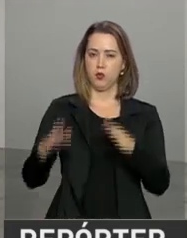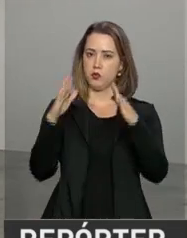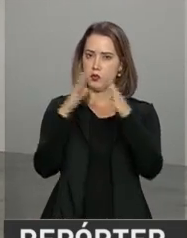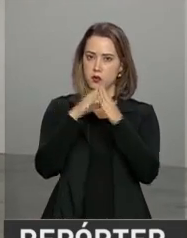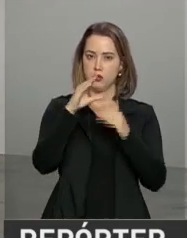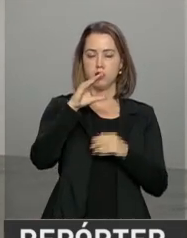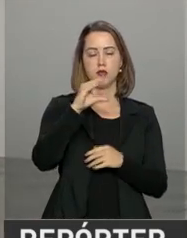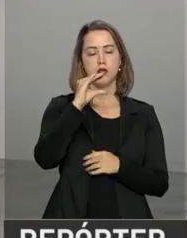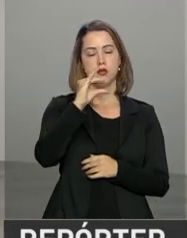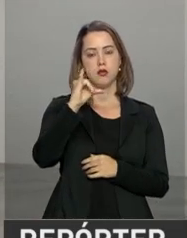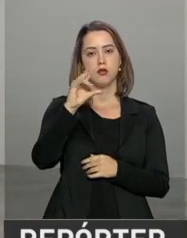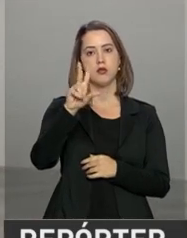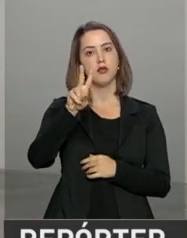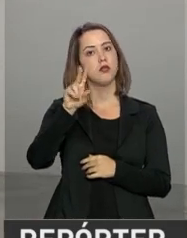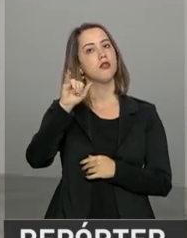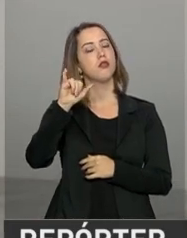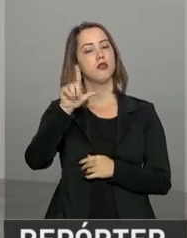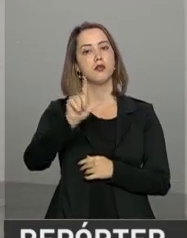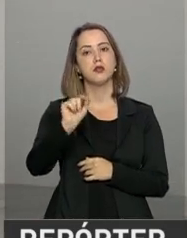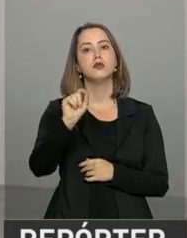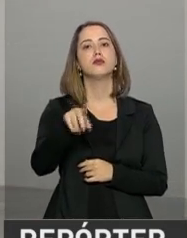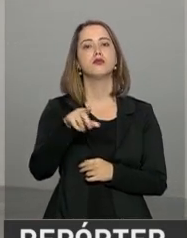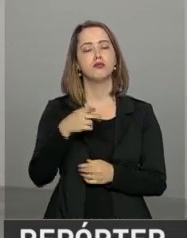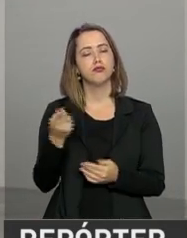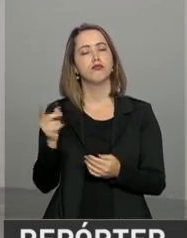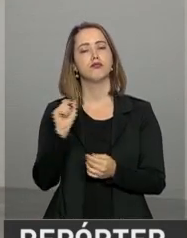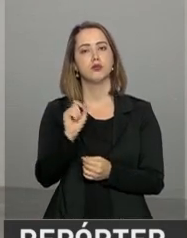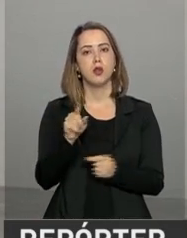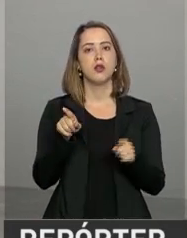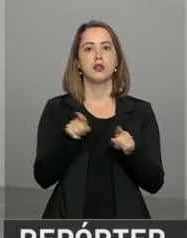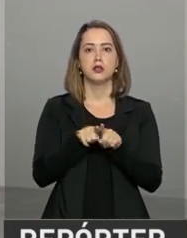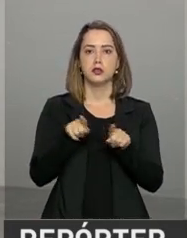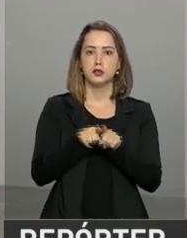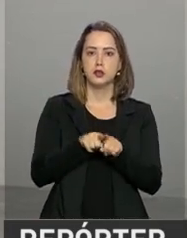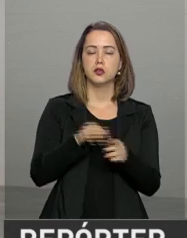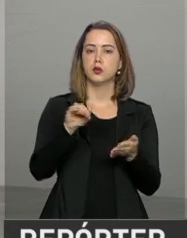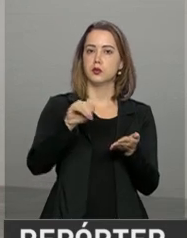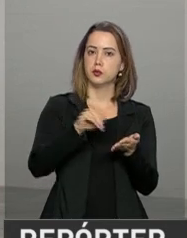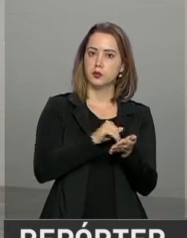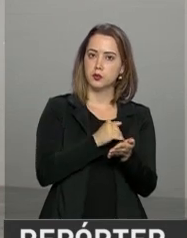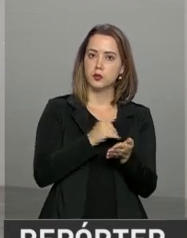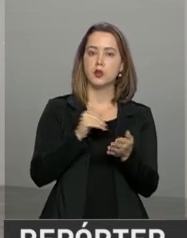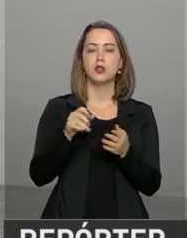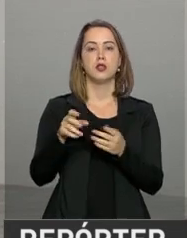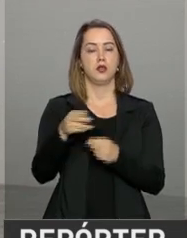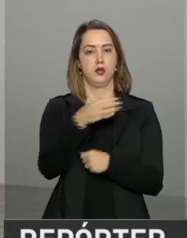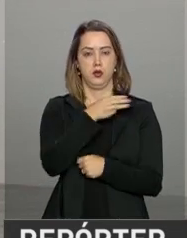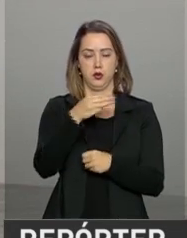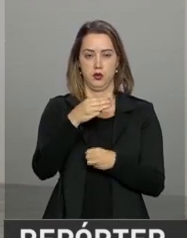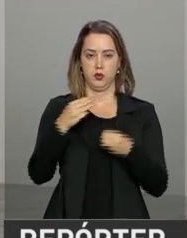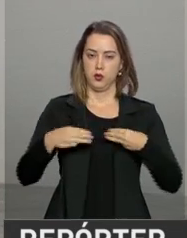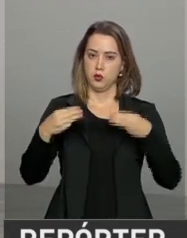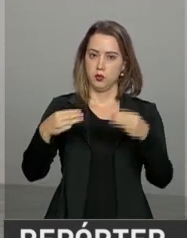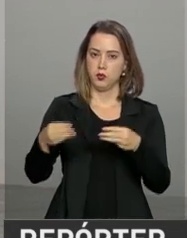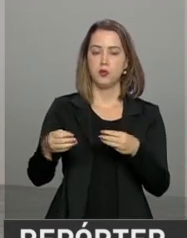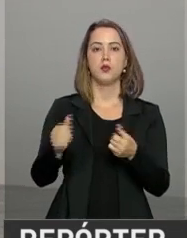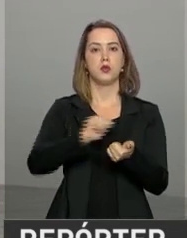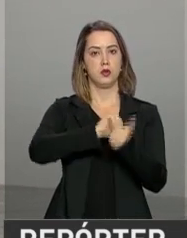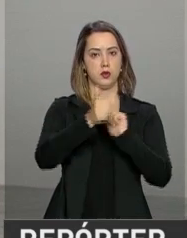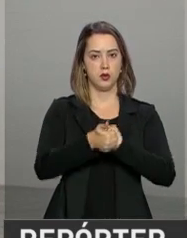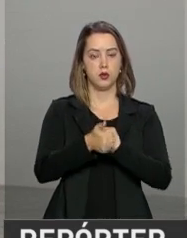Padilha que foi um dos que coordenou aí os trabalhos hoje e também o secretário executivo do Ministério do Esporte Fernando